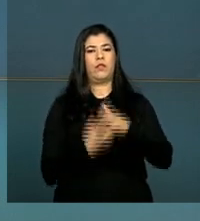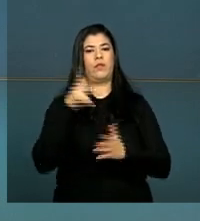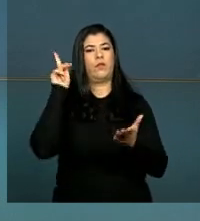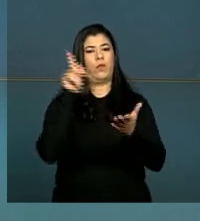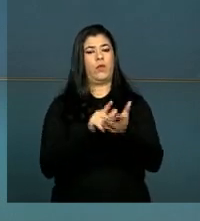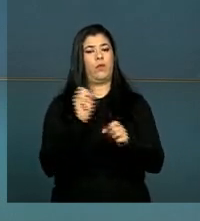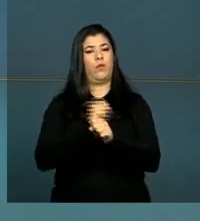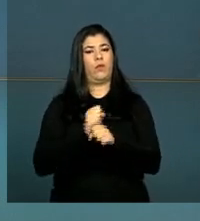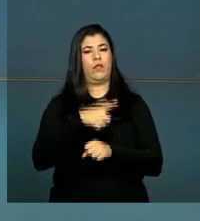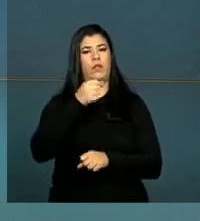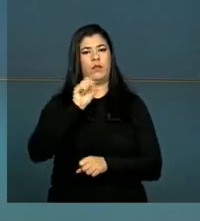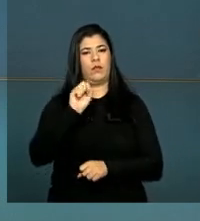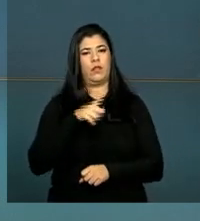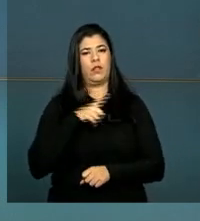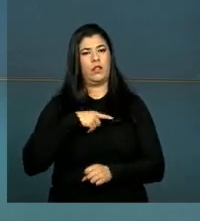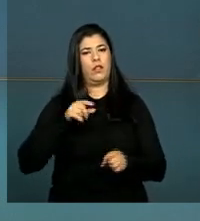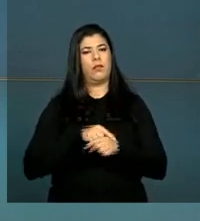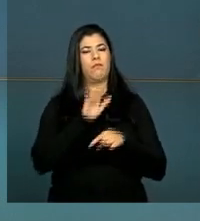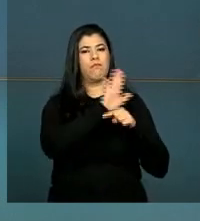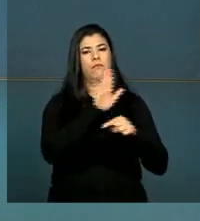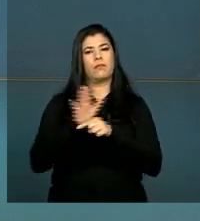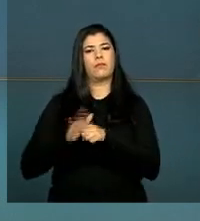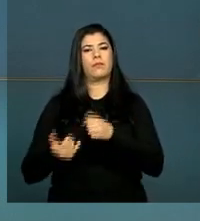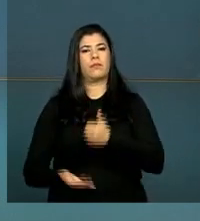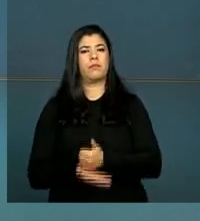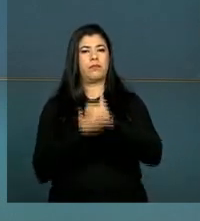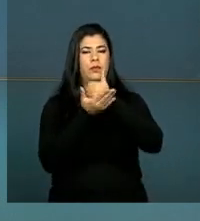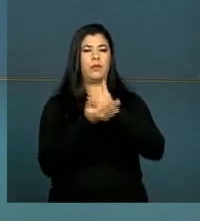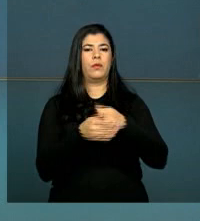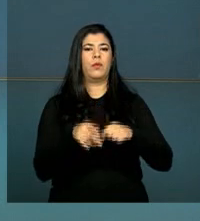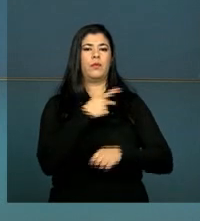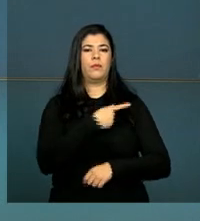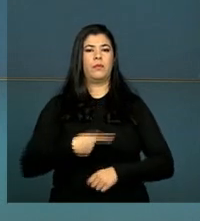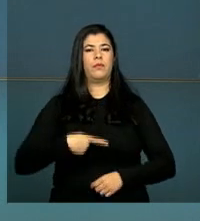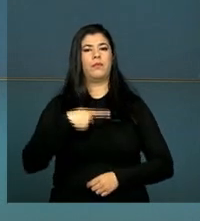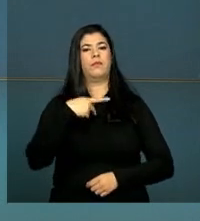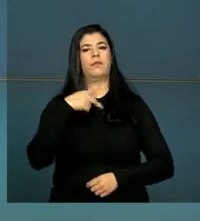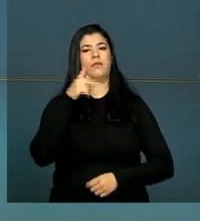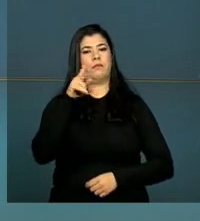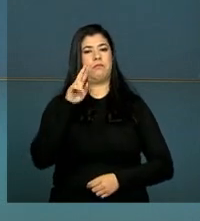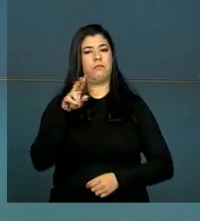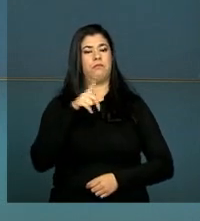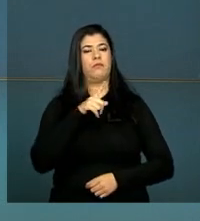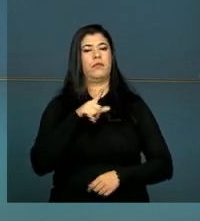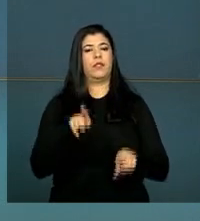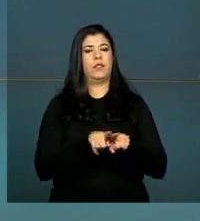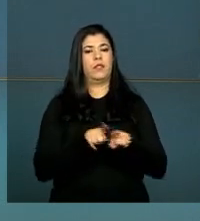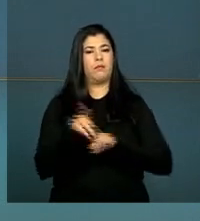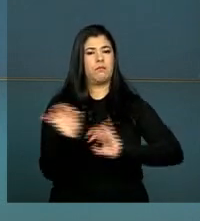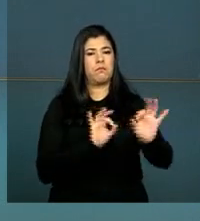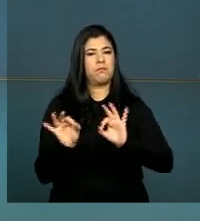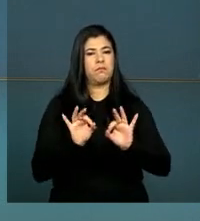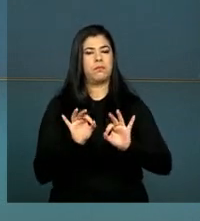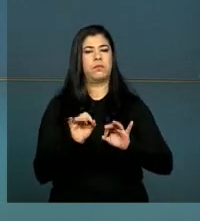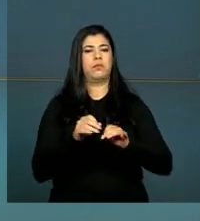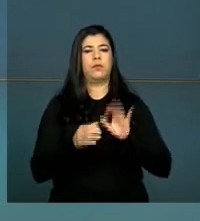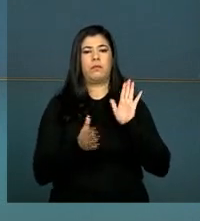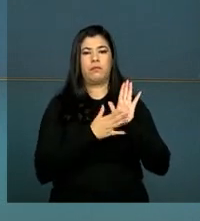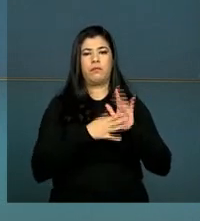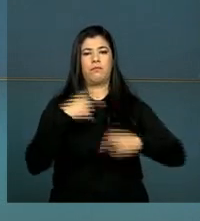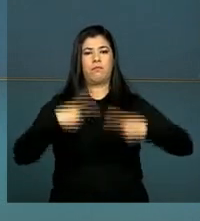criada oficialmente em 2008 e tem como atribuição assessorar o Presidente da República no planejamento e